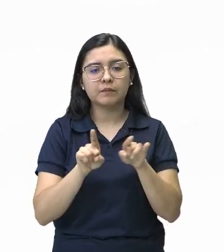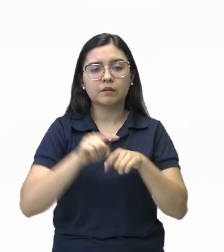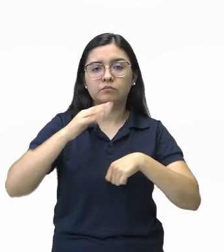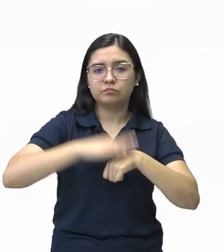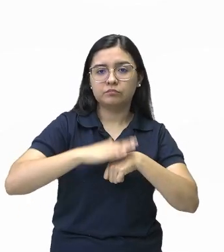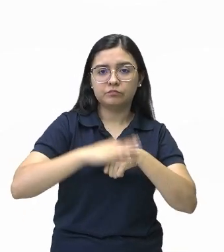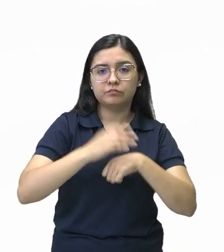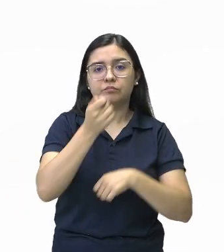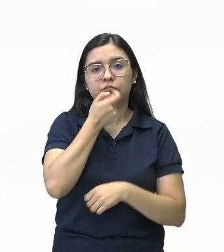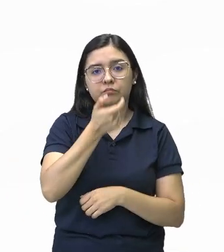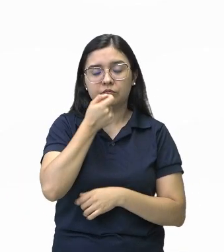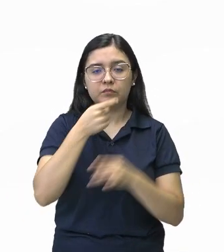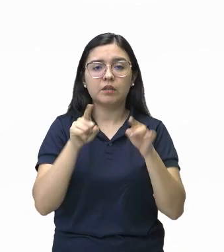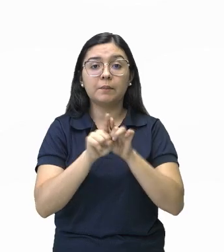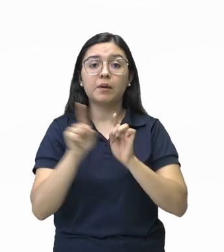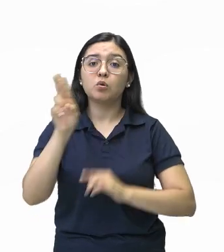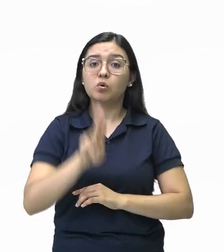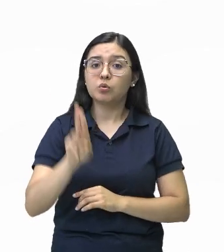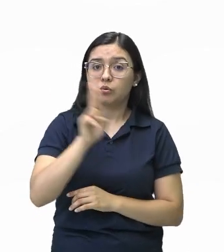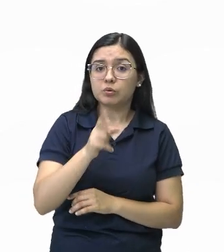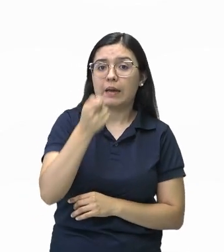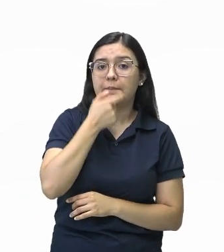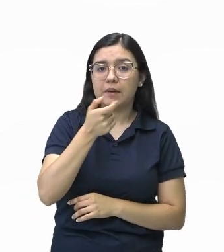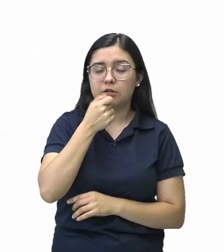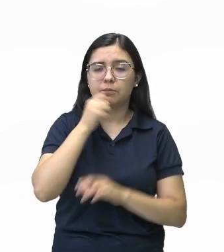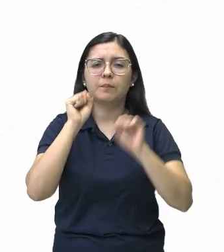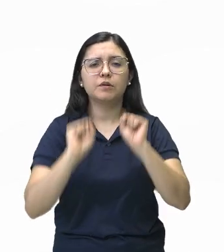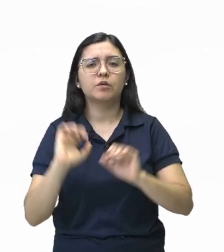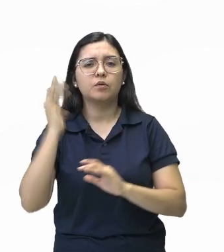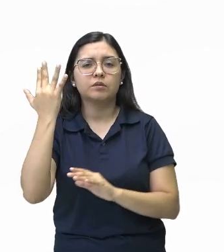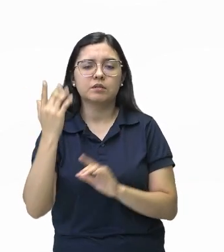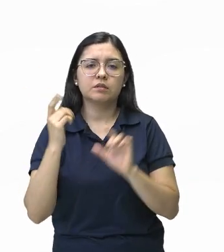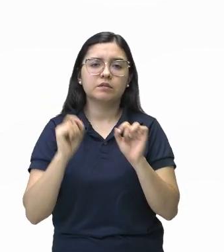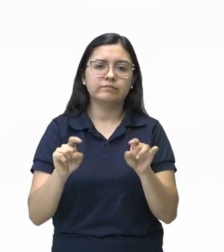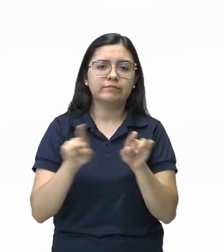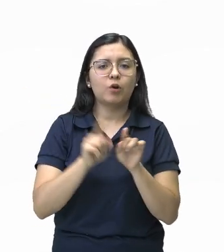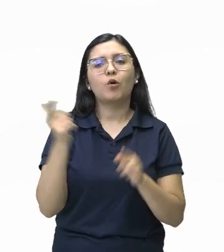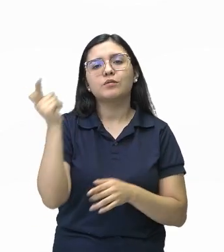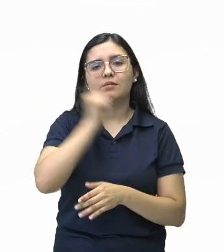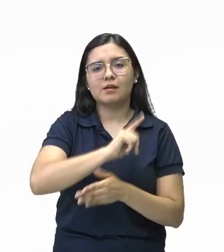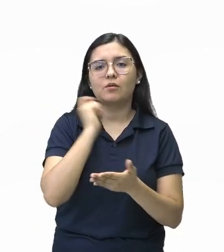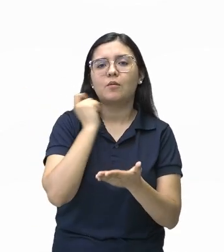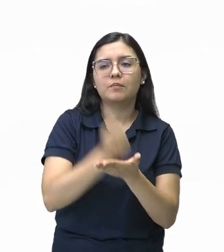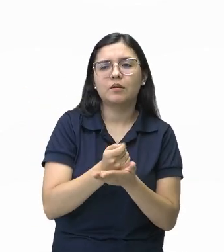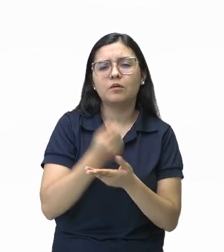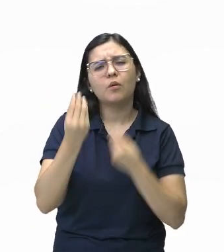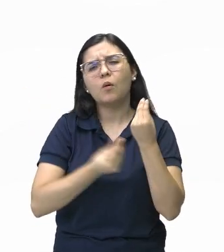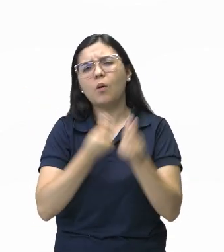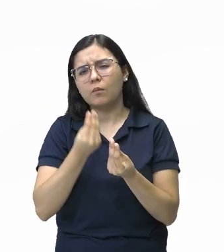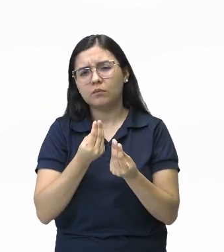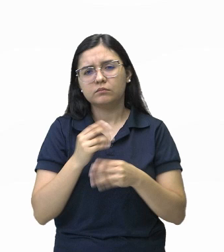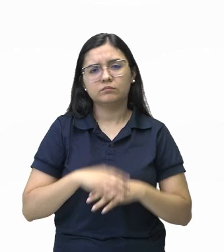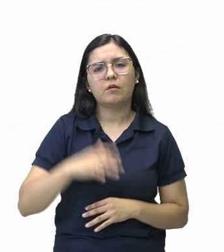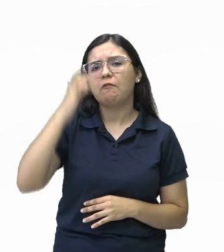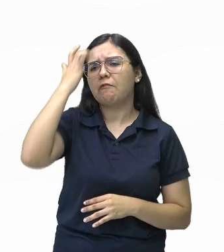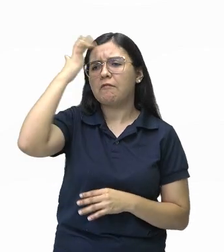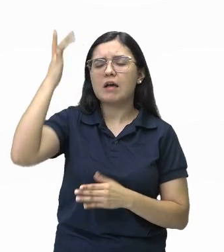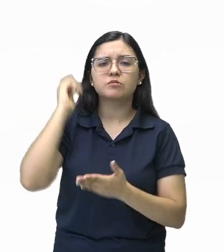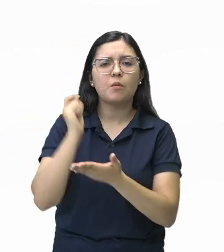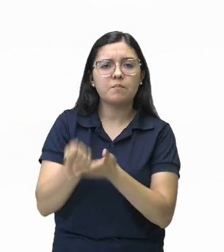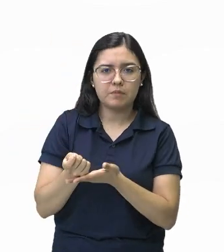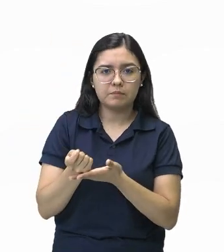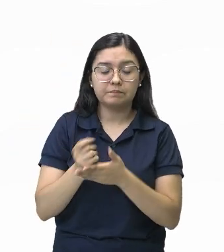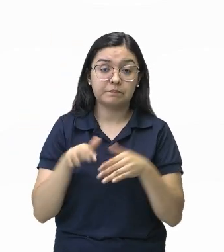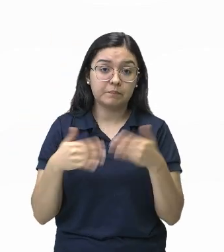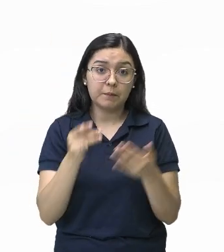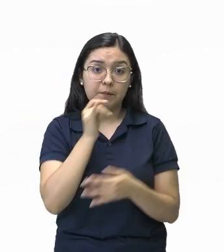o uso em excesso pode acontecer aí pelo acesso fácil. Como é que seria esse acesso fácil? Às